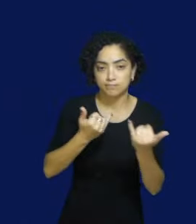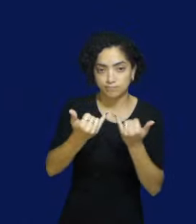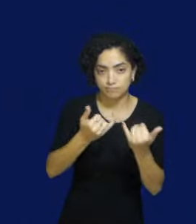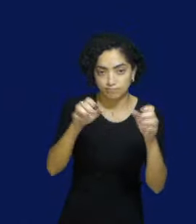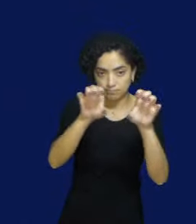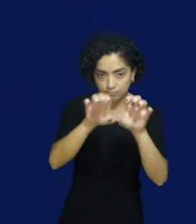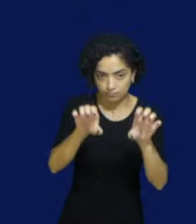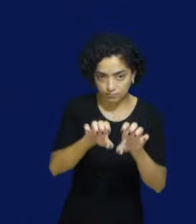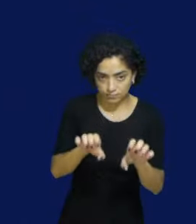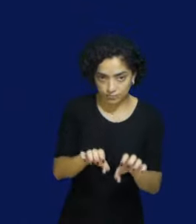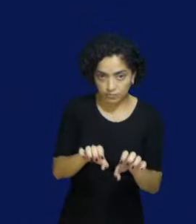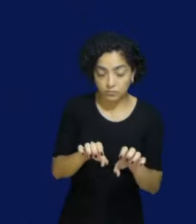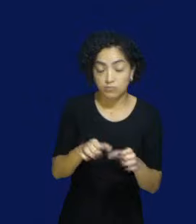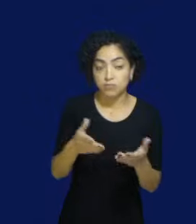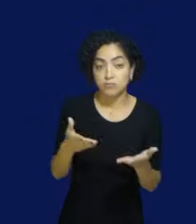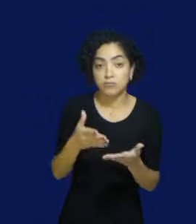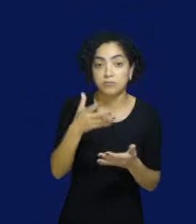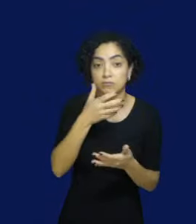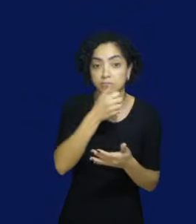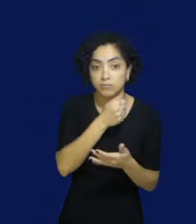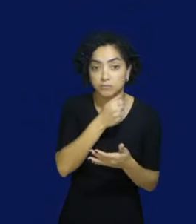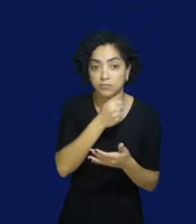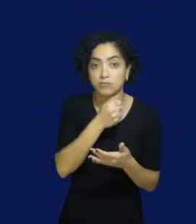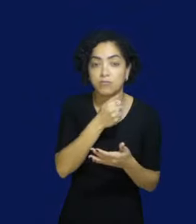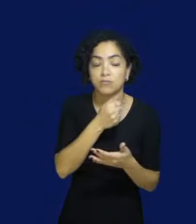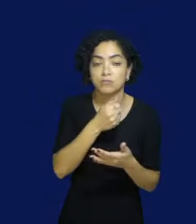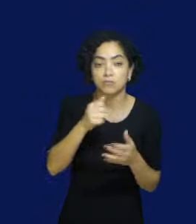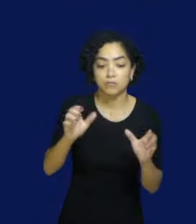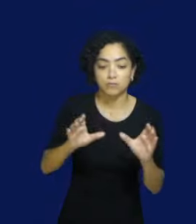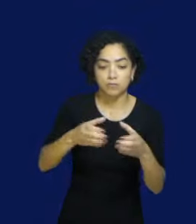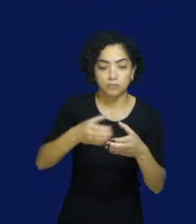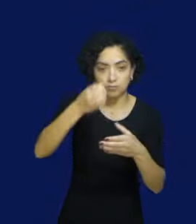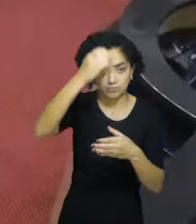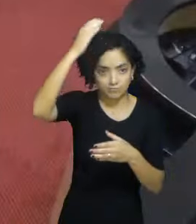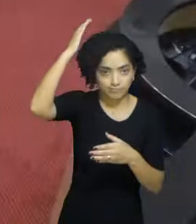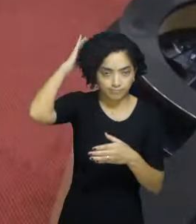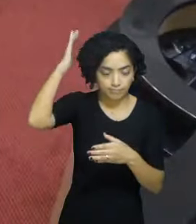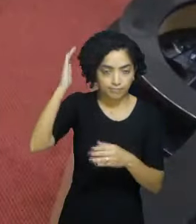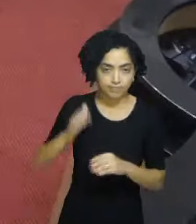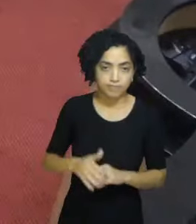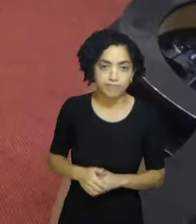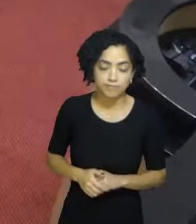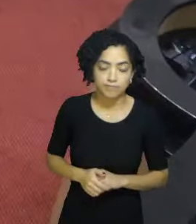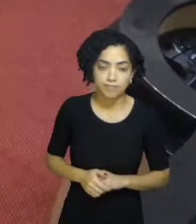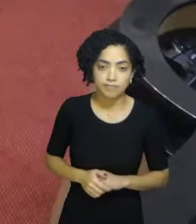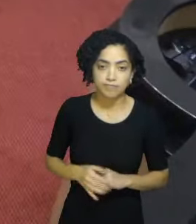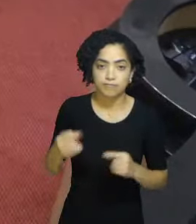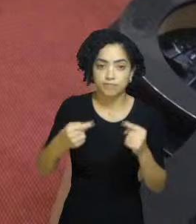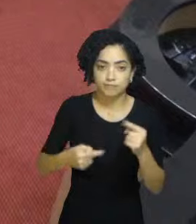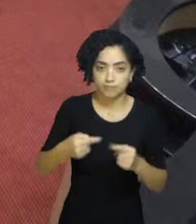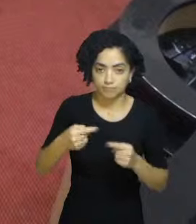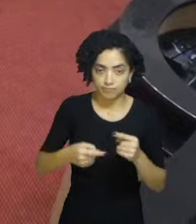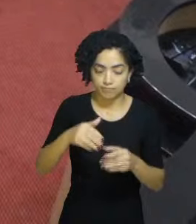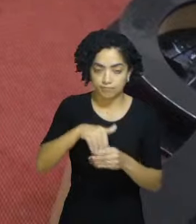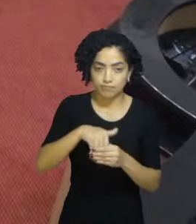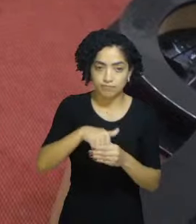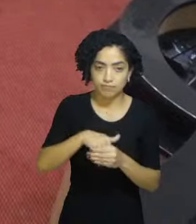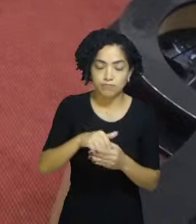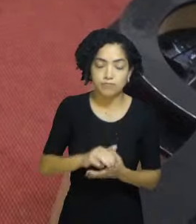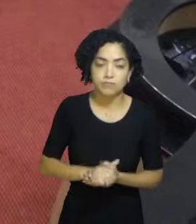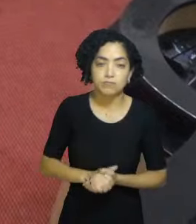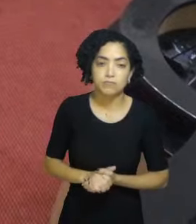atual de salvamento aquático do Corpo de Bombeiros Militar. Em discussão. Não havendo quem queira discutir, em votação. Deputados